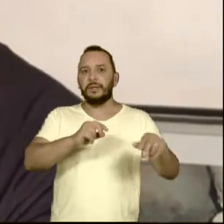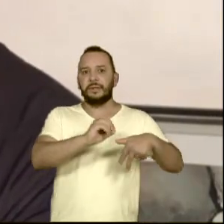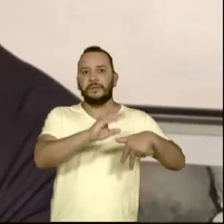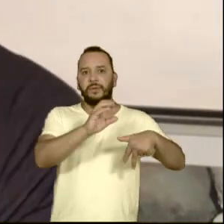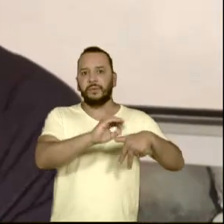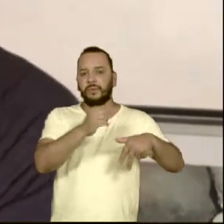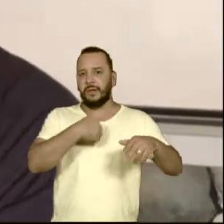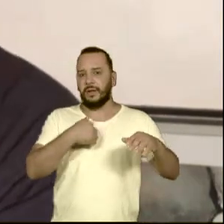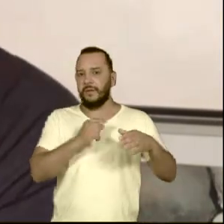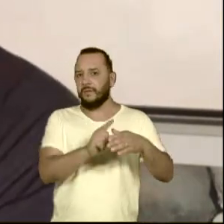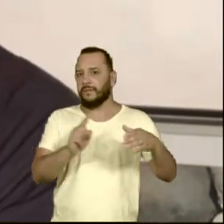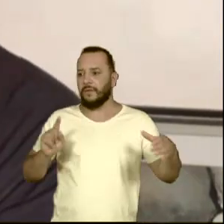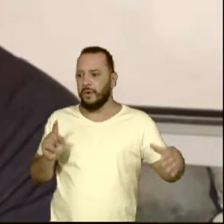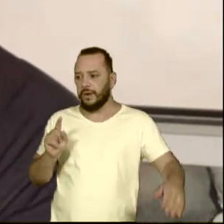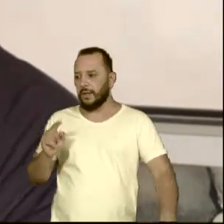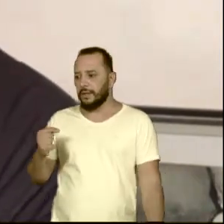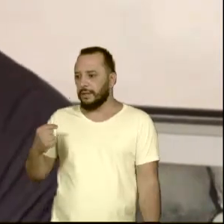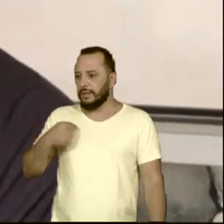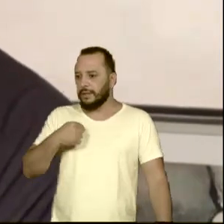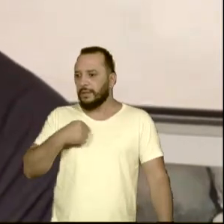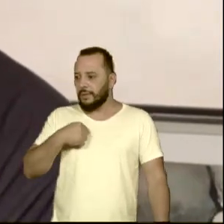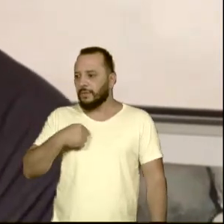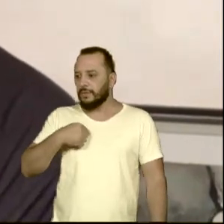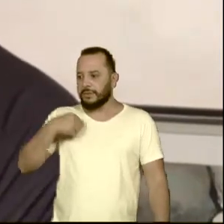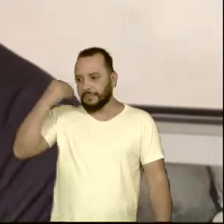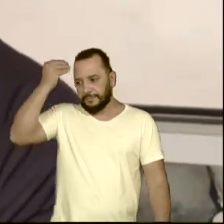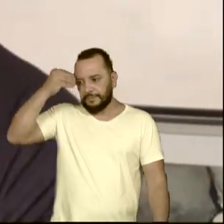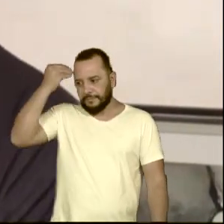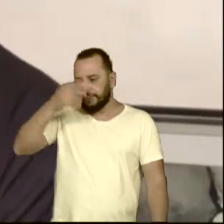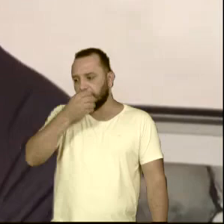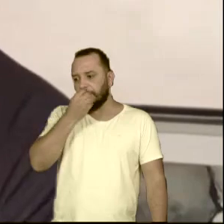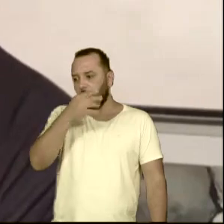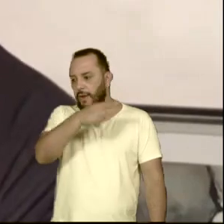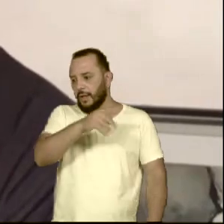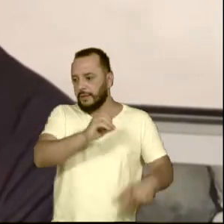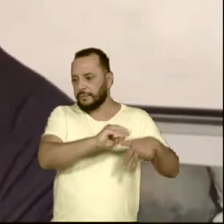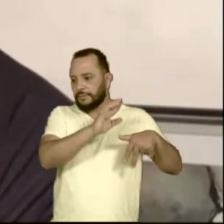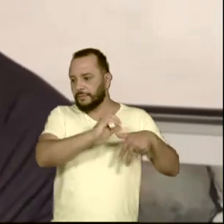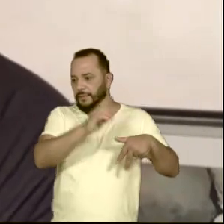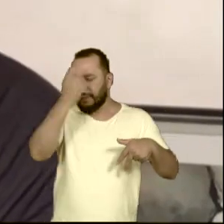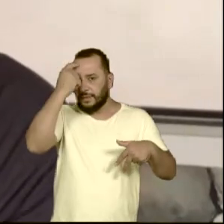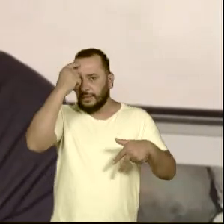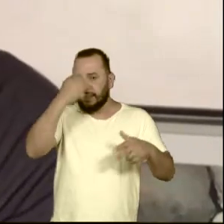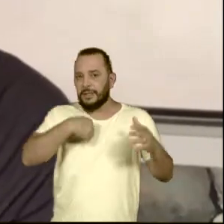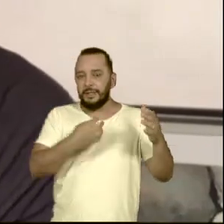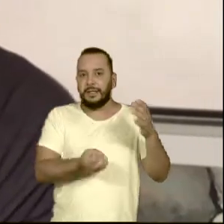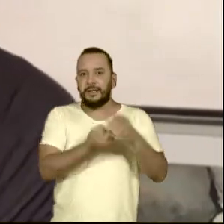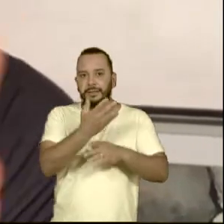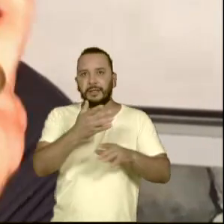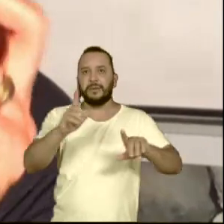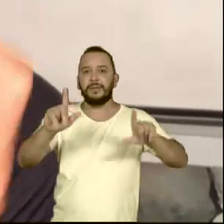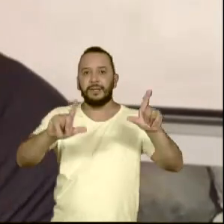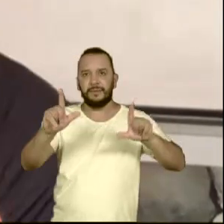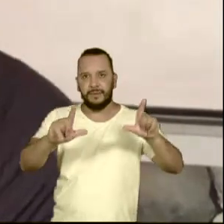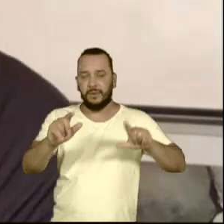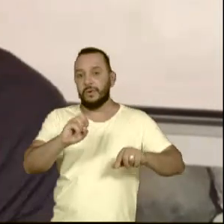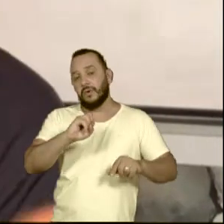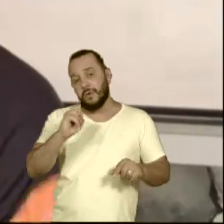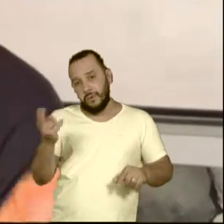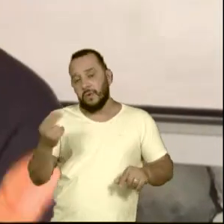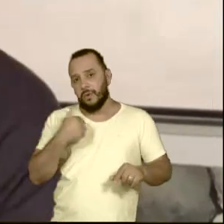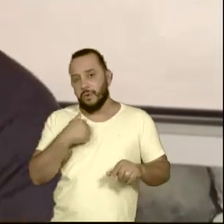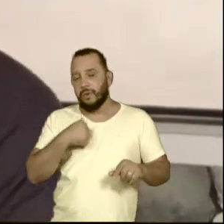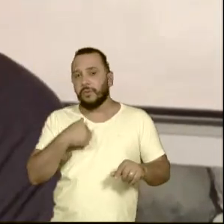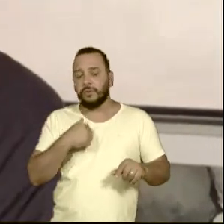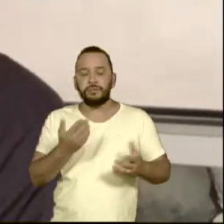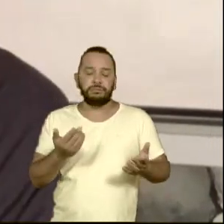é impossível eu não ter dentro de mim a formação que eu tive lá. É impossível eu não pensar na criação de um programa ou de um produto, se você quiser falar